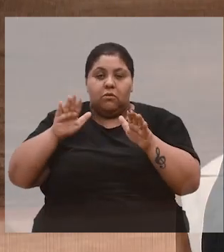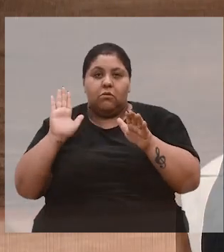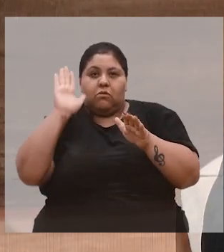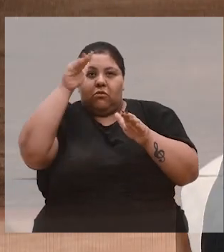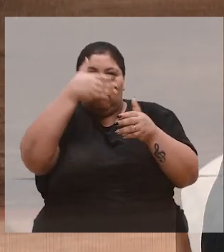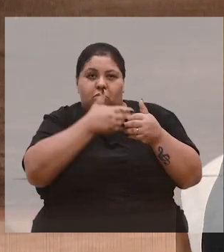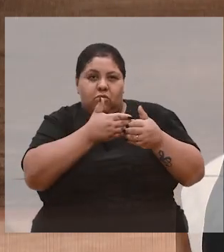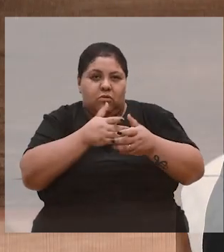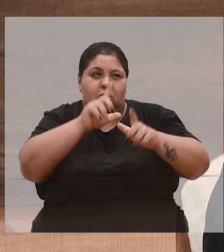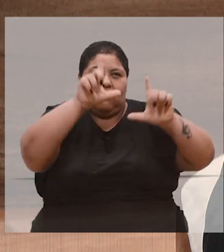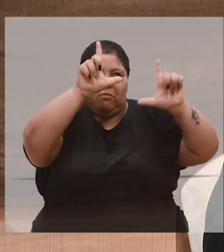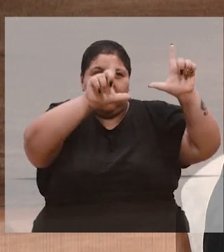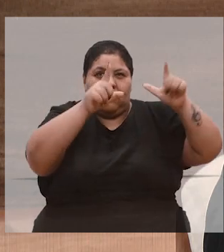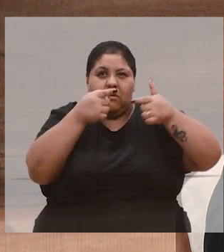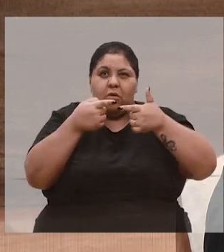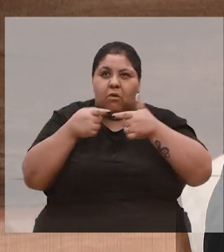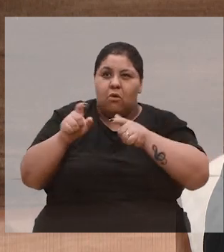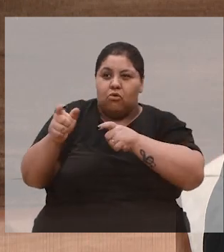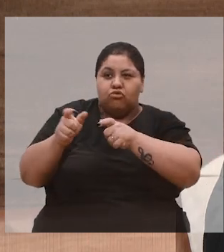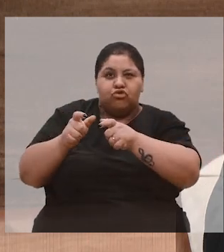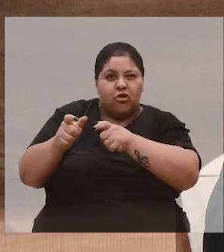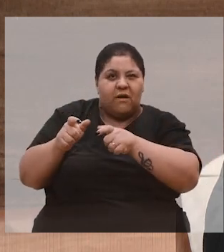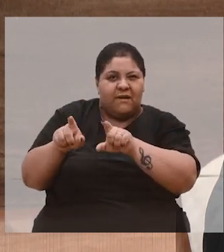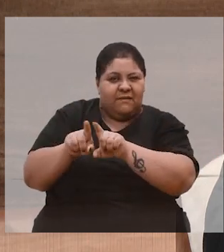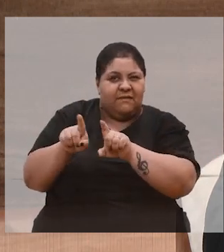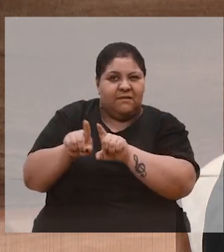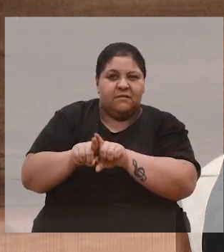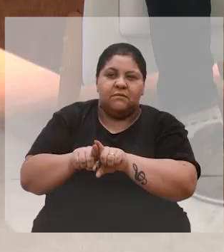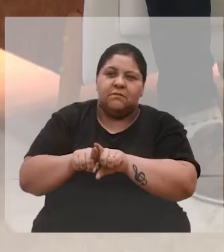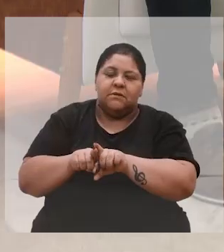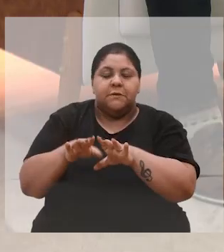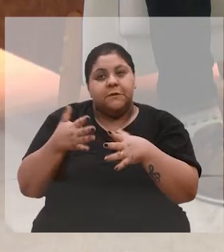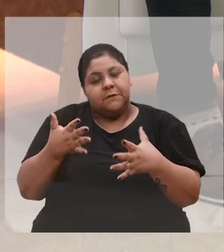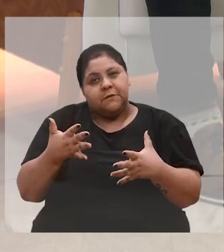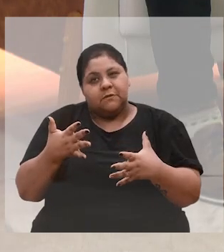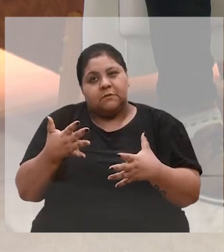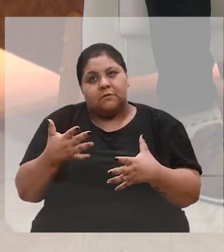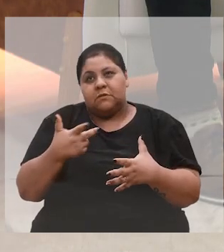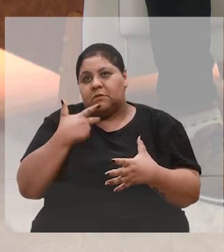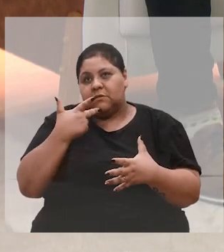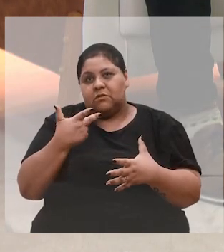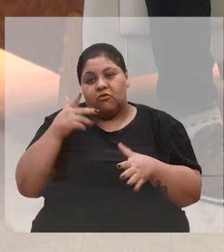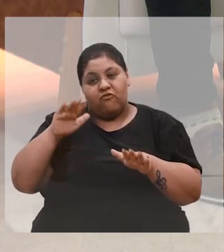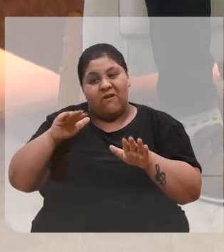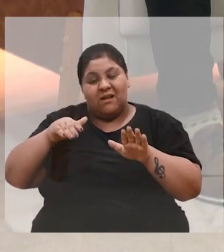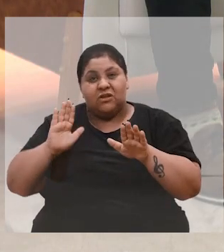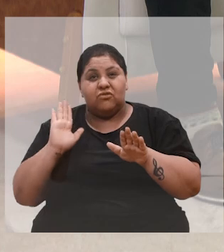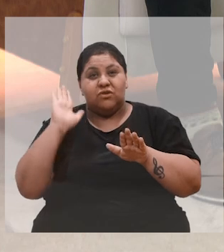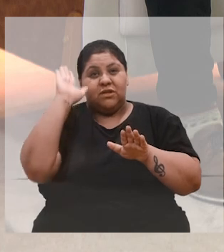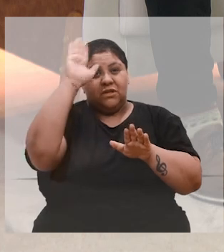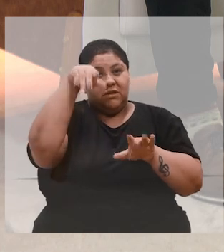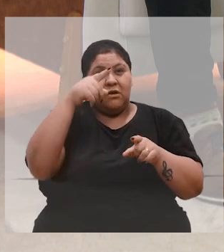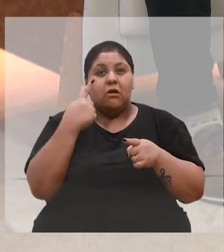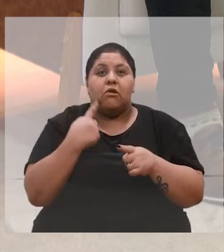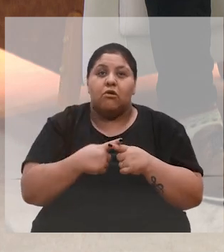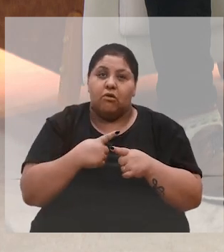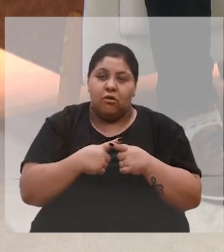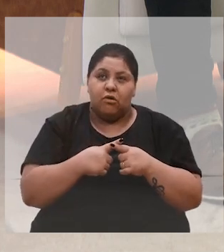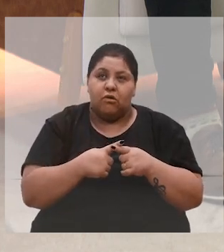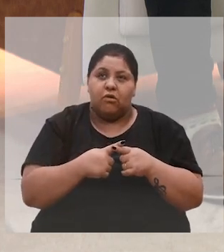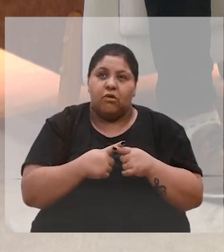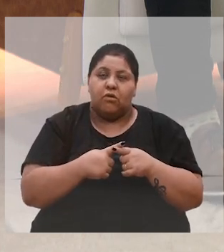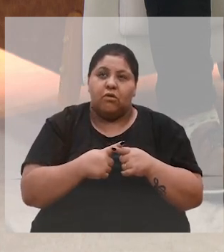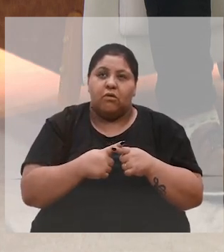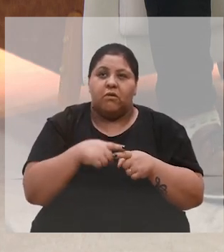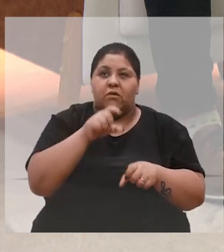basquete tu acompanha mais pela TV ou ainda joga, que nem antes? Bem, eu não falo mais de basquete porque